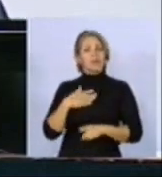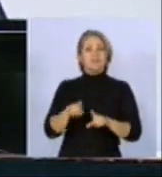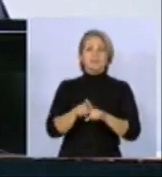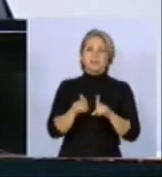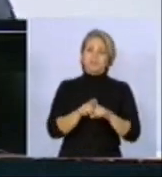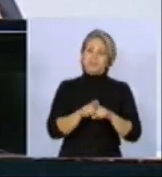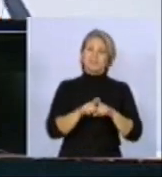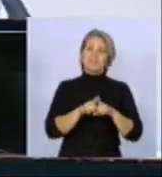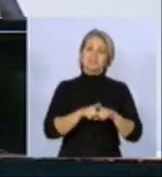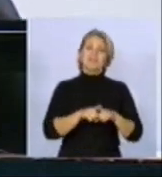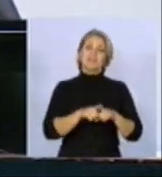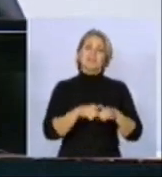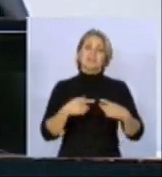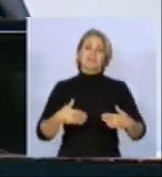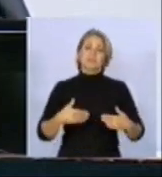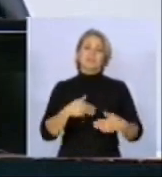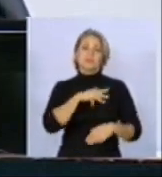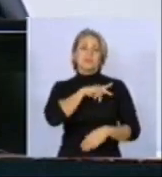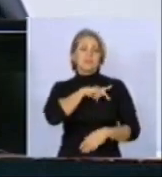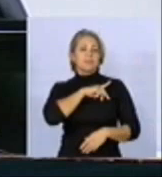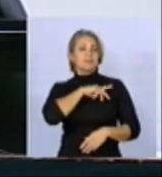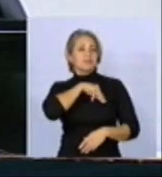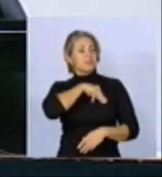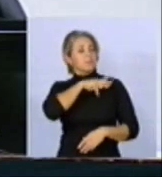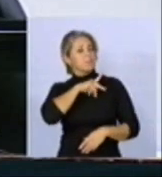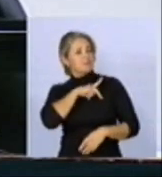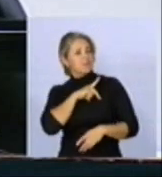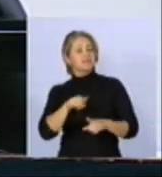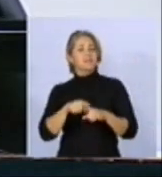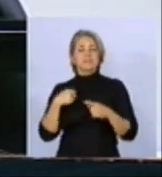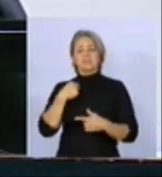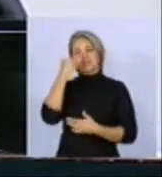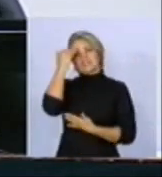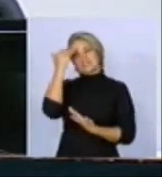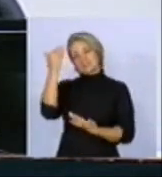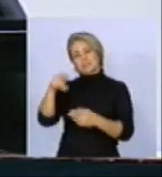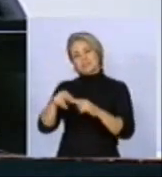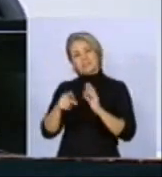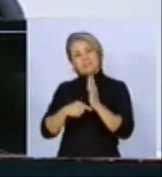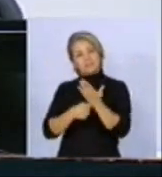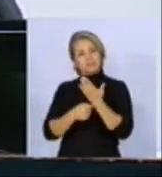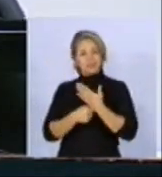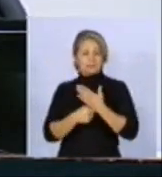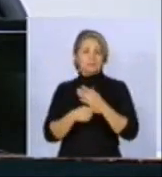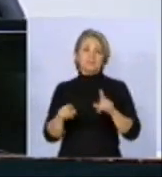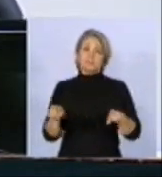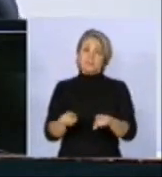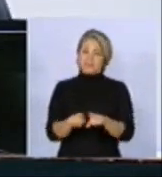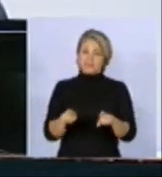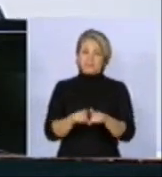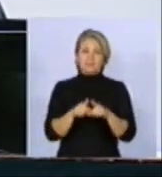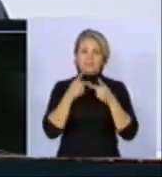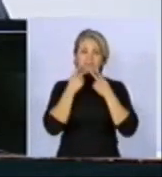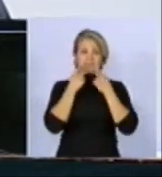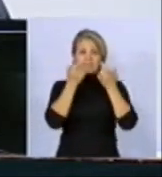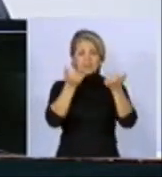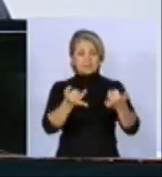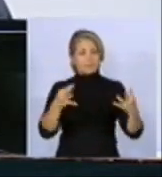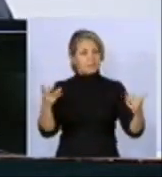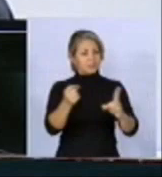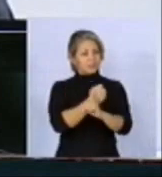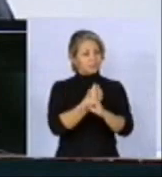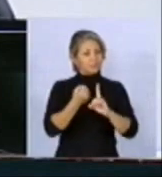manifestamos o nosso profundo agradecimento por essa colaboração e ao mesmo tempo digamos revelamos pra